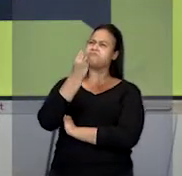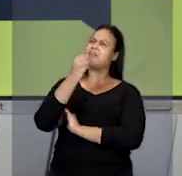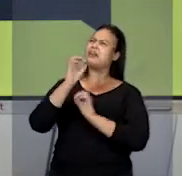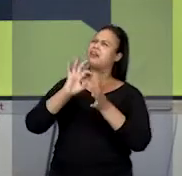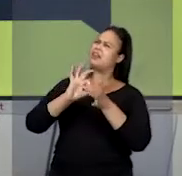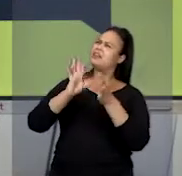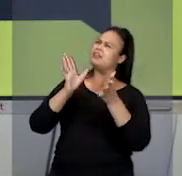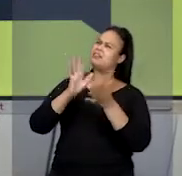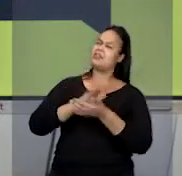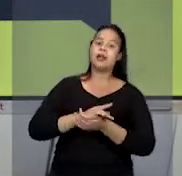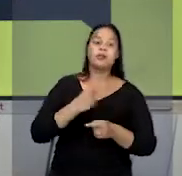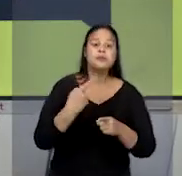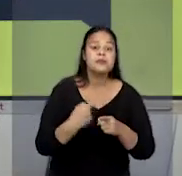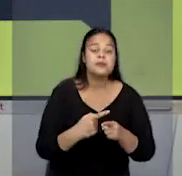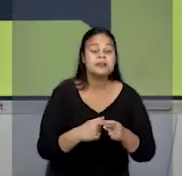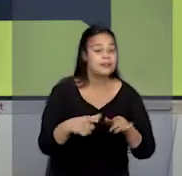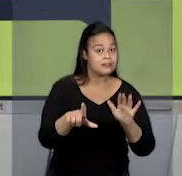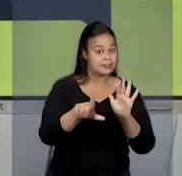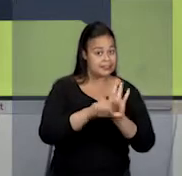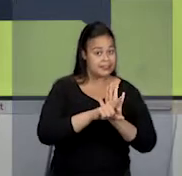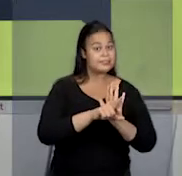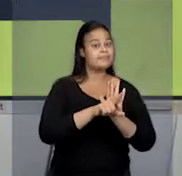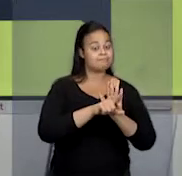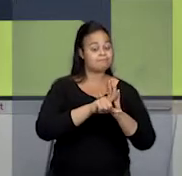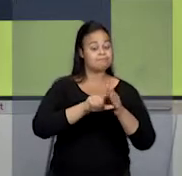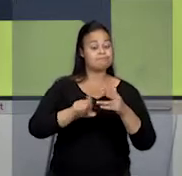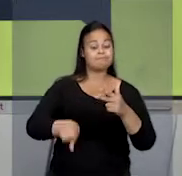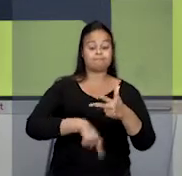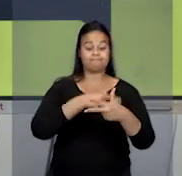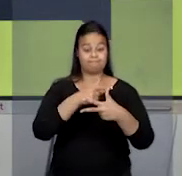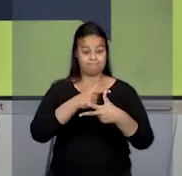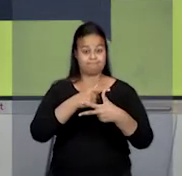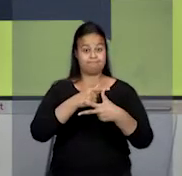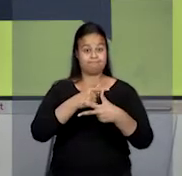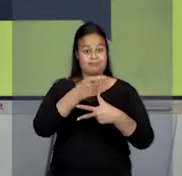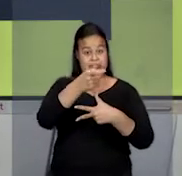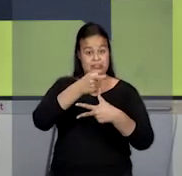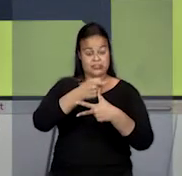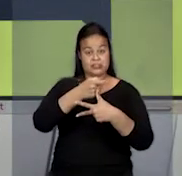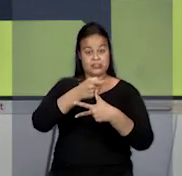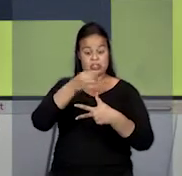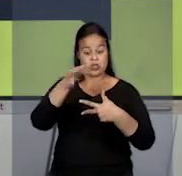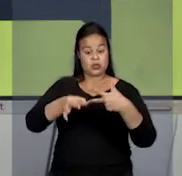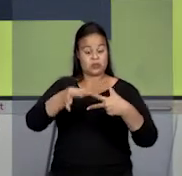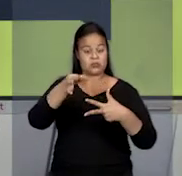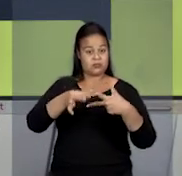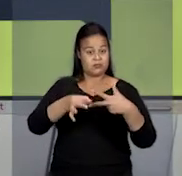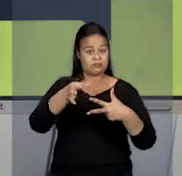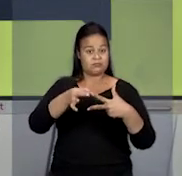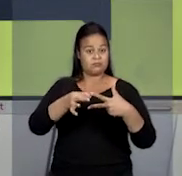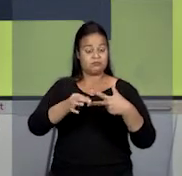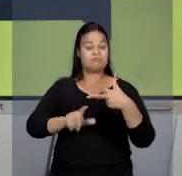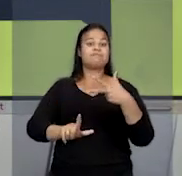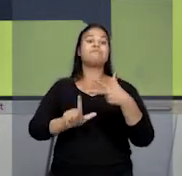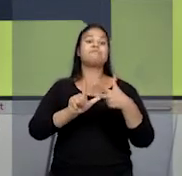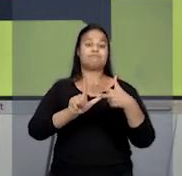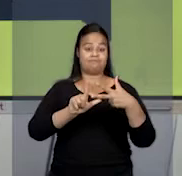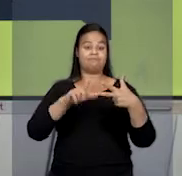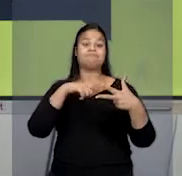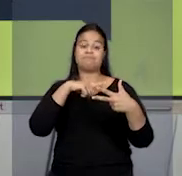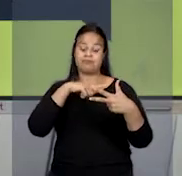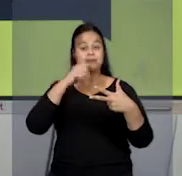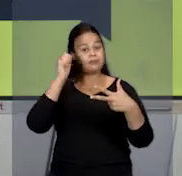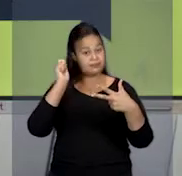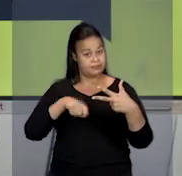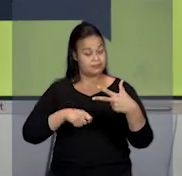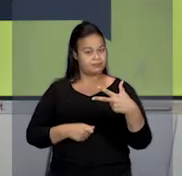Constituição determinava que houvessem 3 poderes: executivo, judiciário e legislativo.